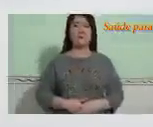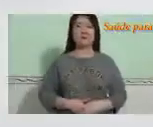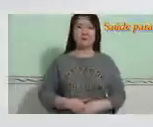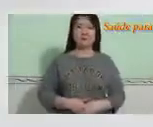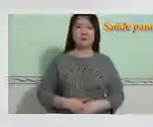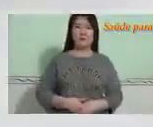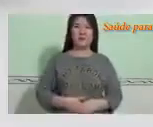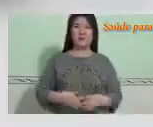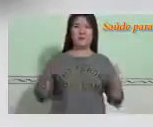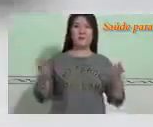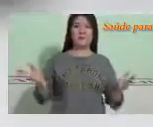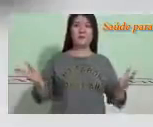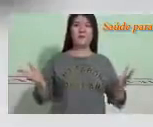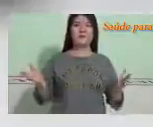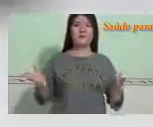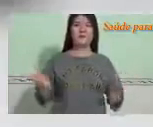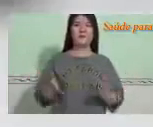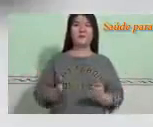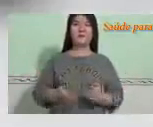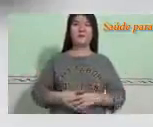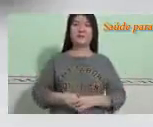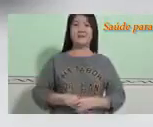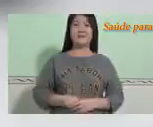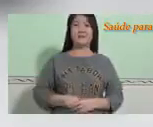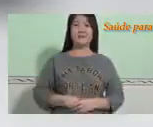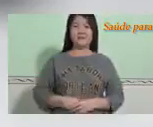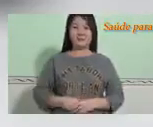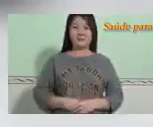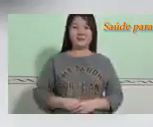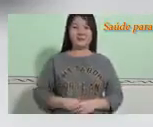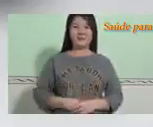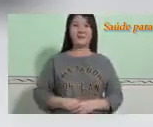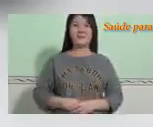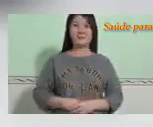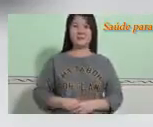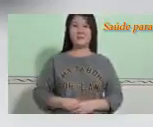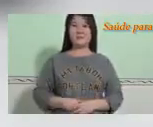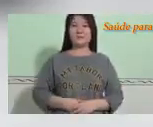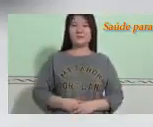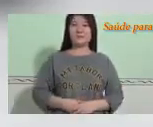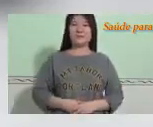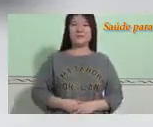cérebro, deixando a pessoa mais agitada, prejudicando o sono.